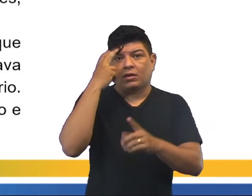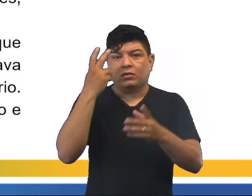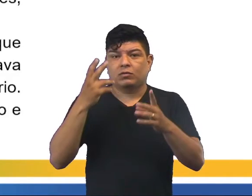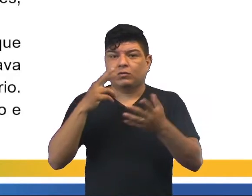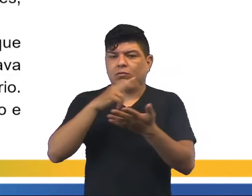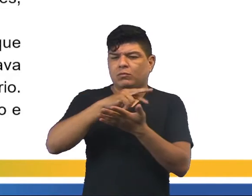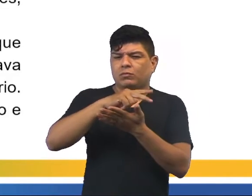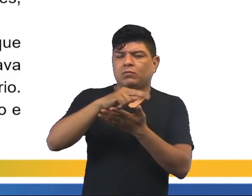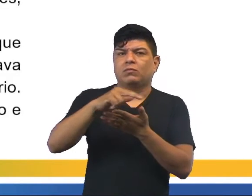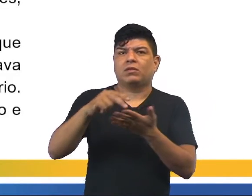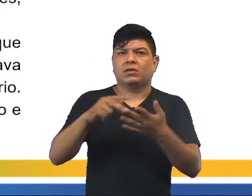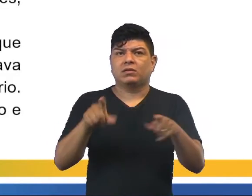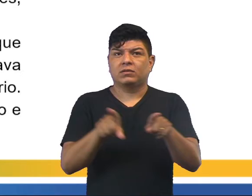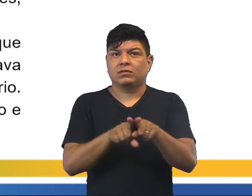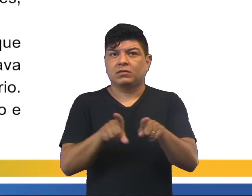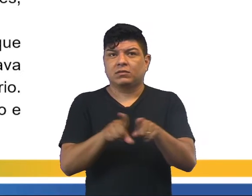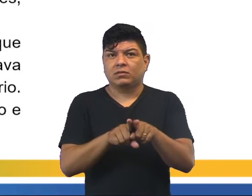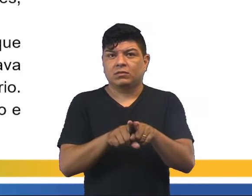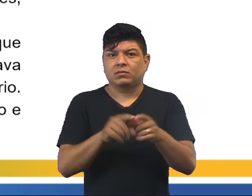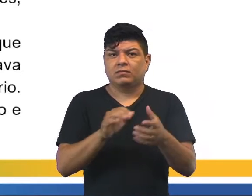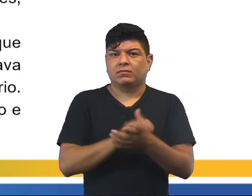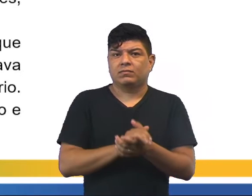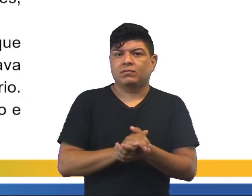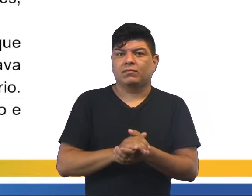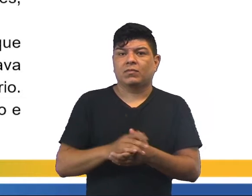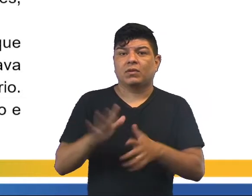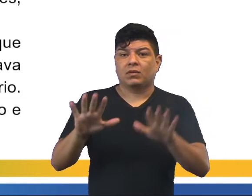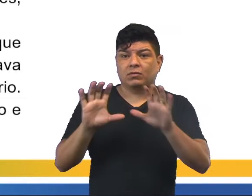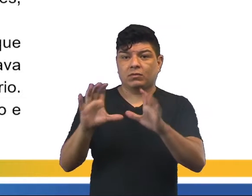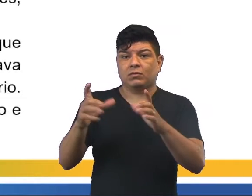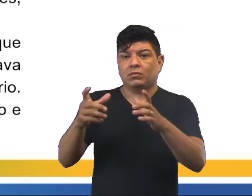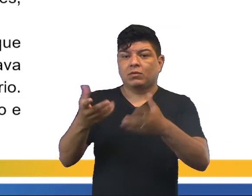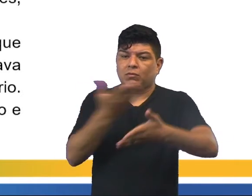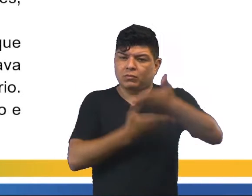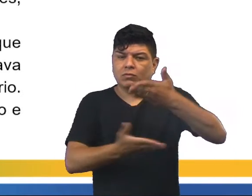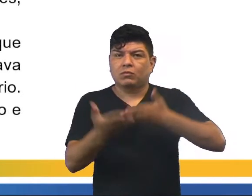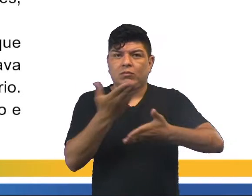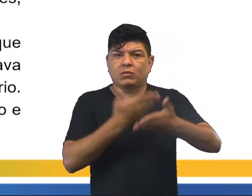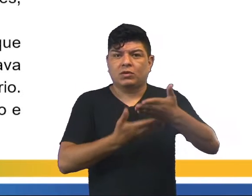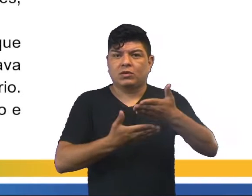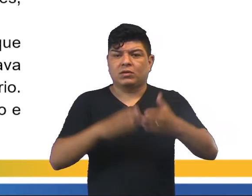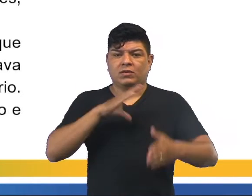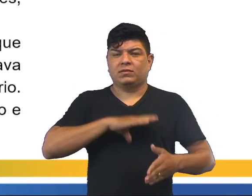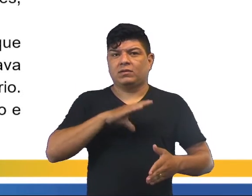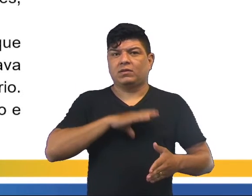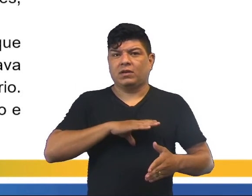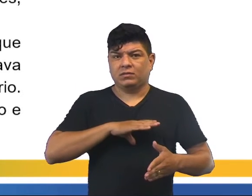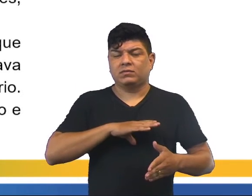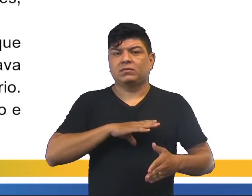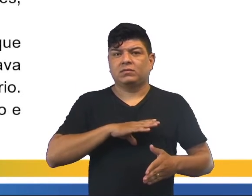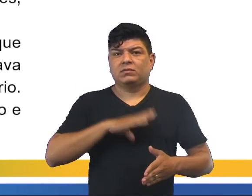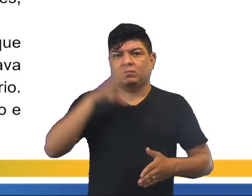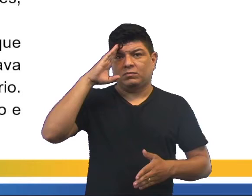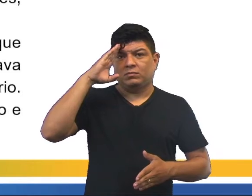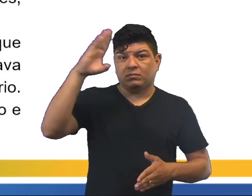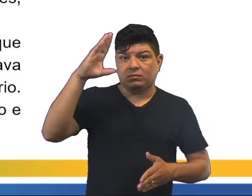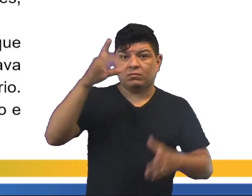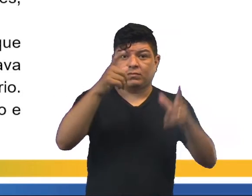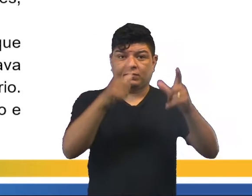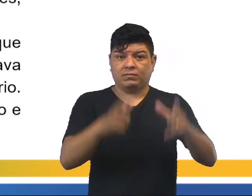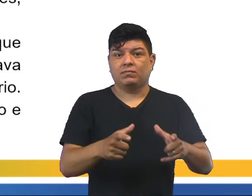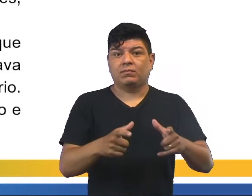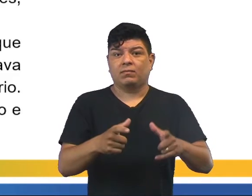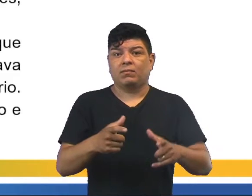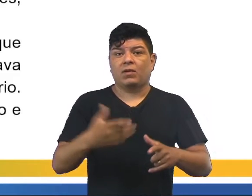grega. Os balneários romanos, eles foram espalhados pelas cidades grandes. Eram locais